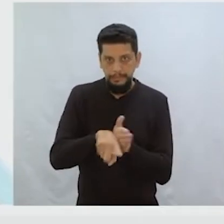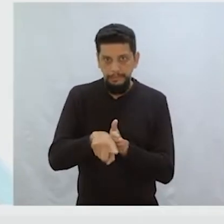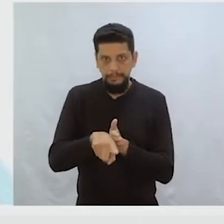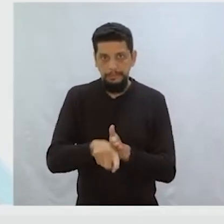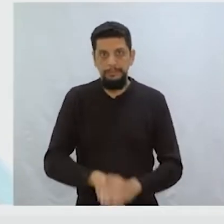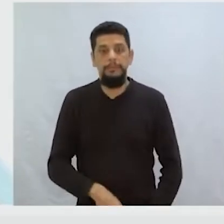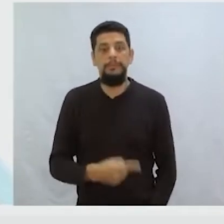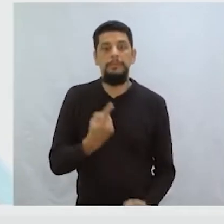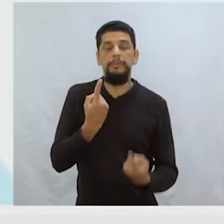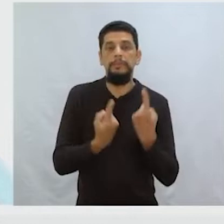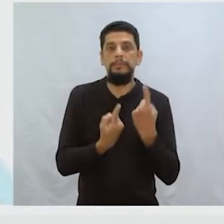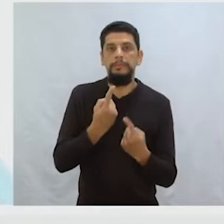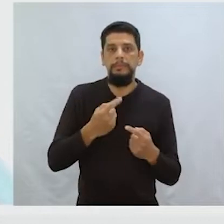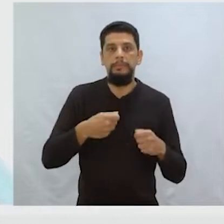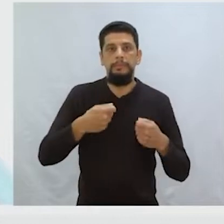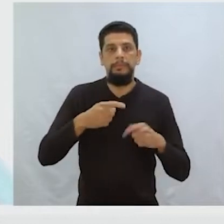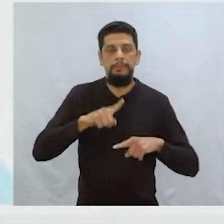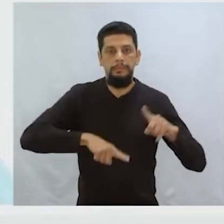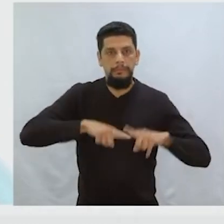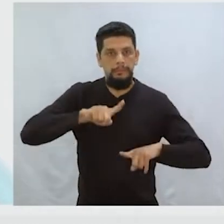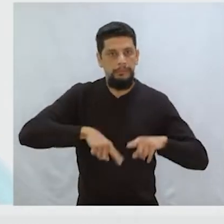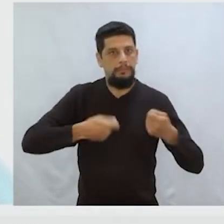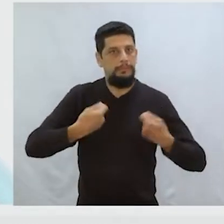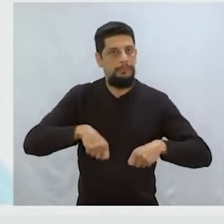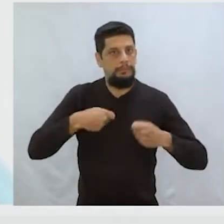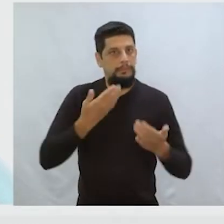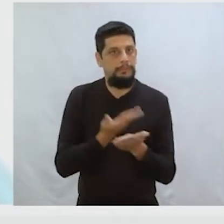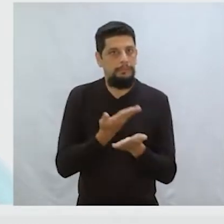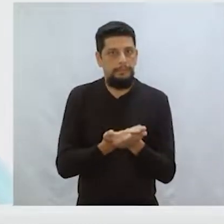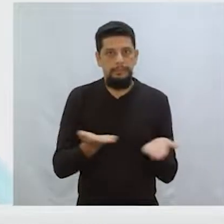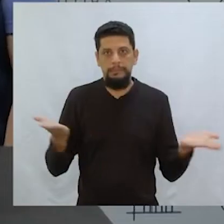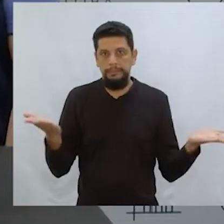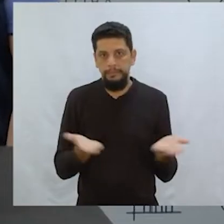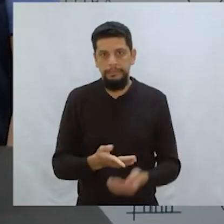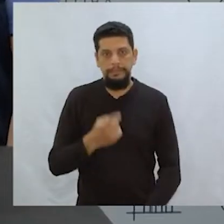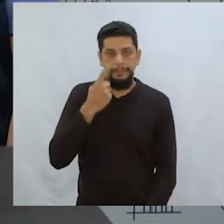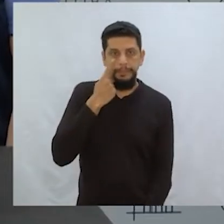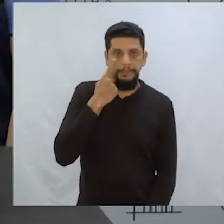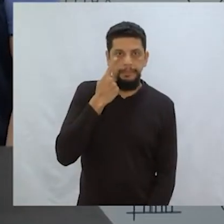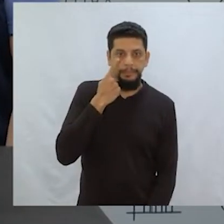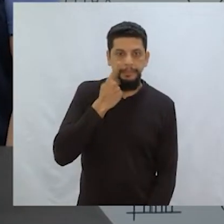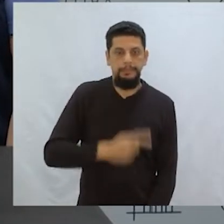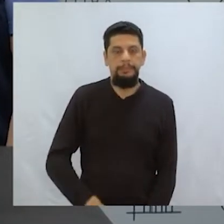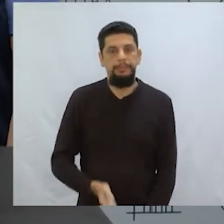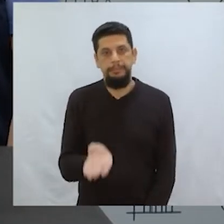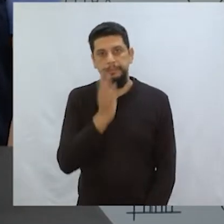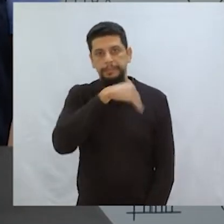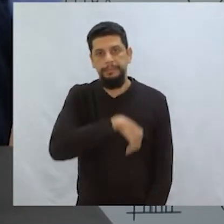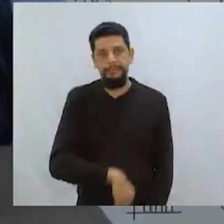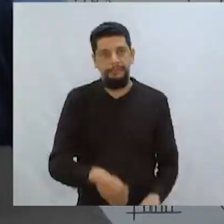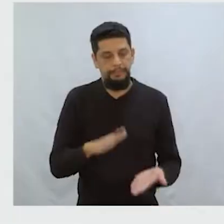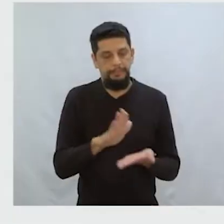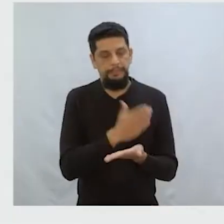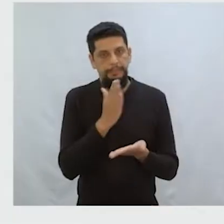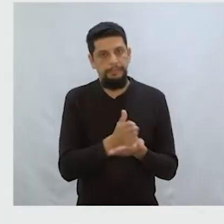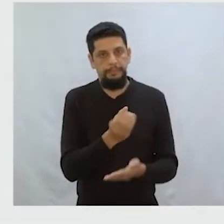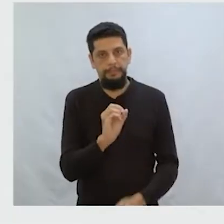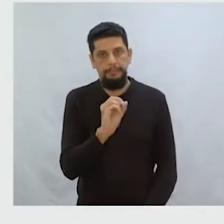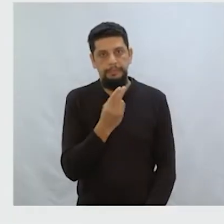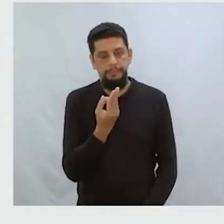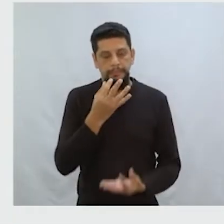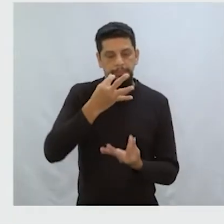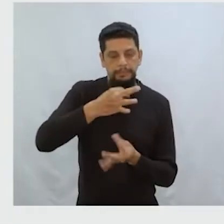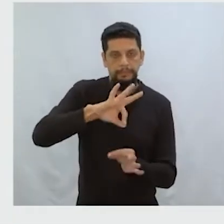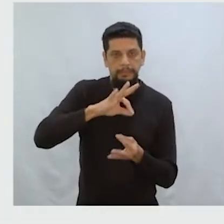quiz. Quais materiais nós vamos precisar para a nossa aula de hoje? Vamos lá ver? Vamos lá. Caderno